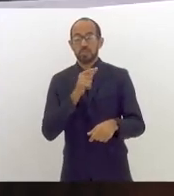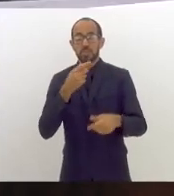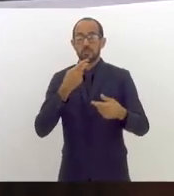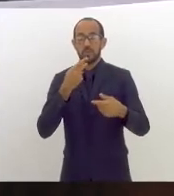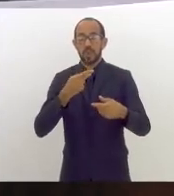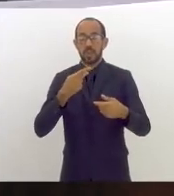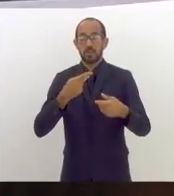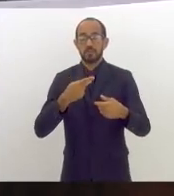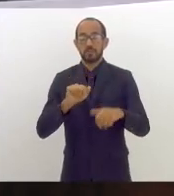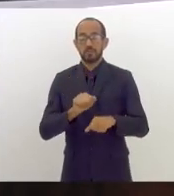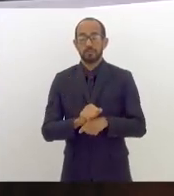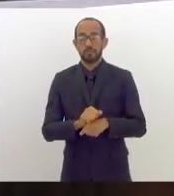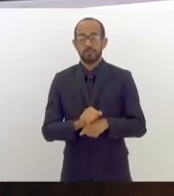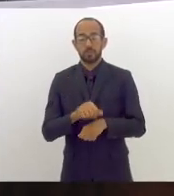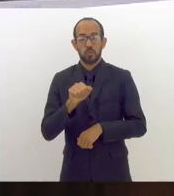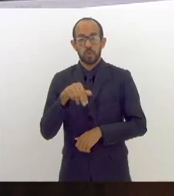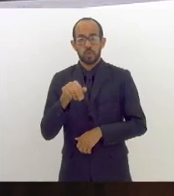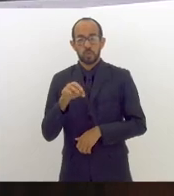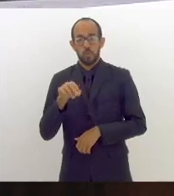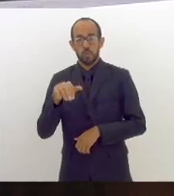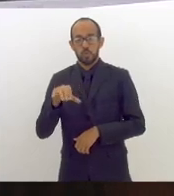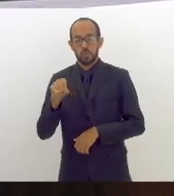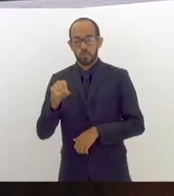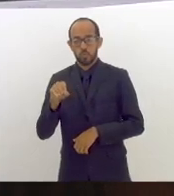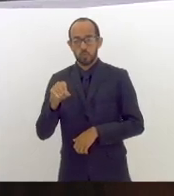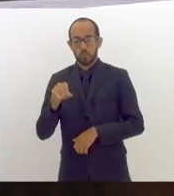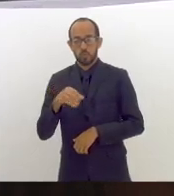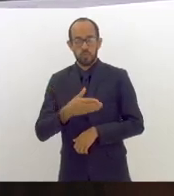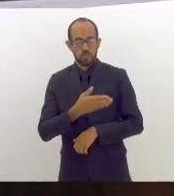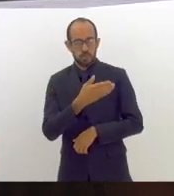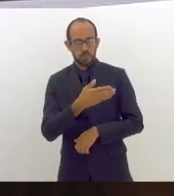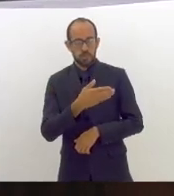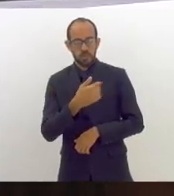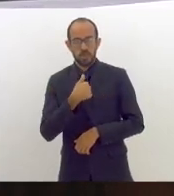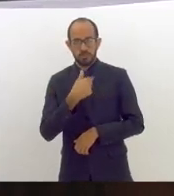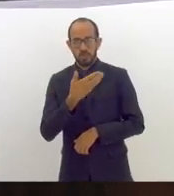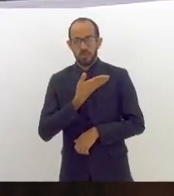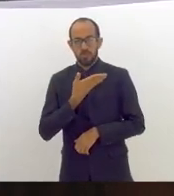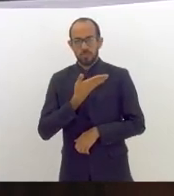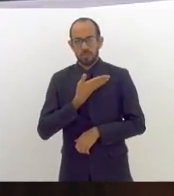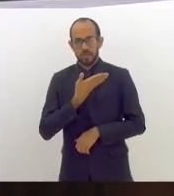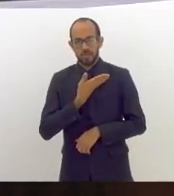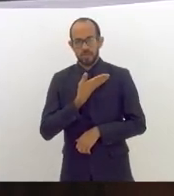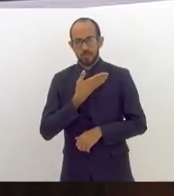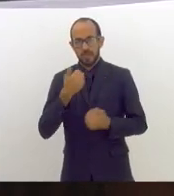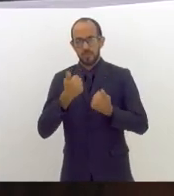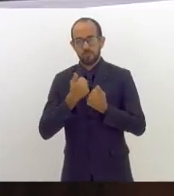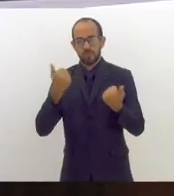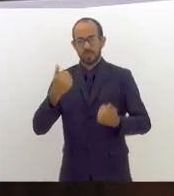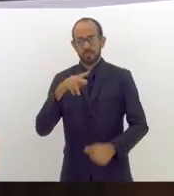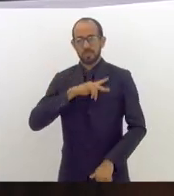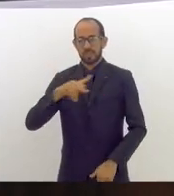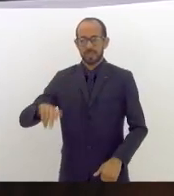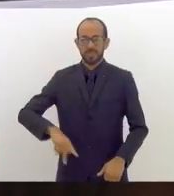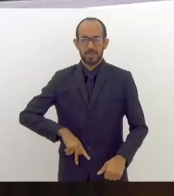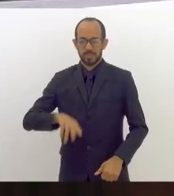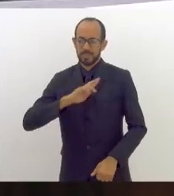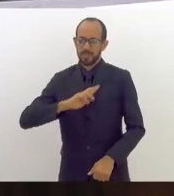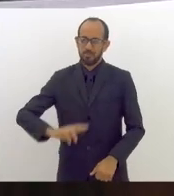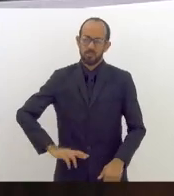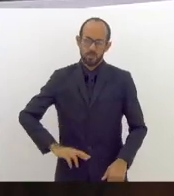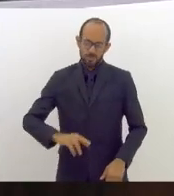né o Antônio Carlos tem eu tenho um amigo né Eu tenho um amigo que é vice-presidente da República que é o general